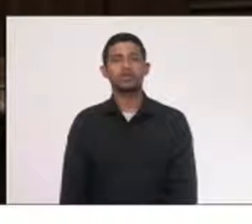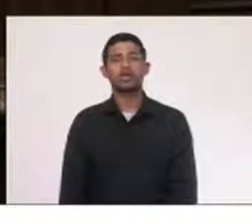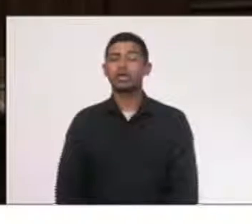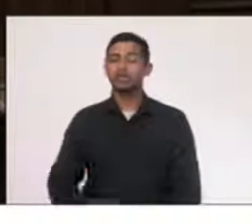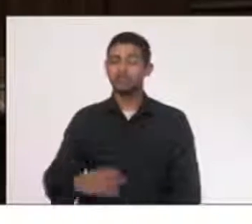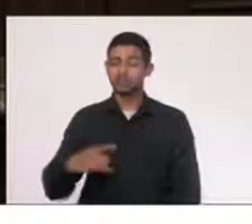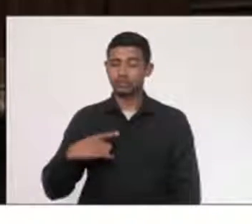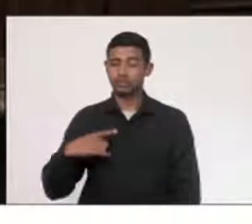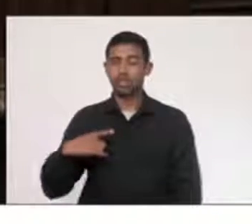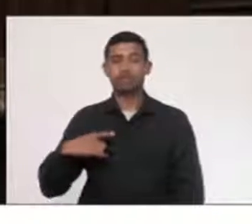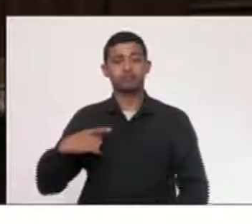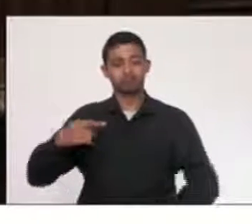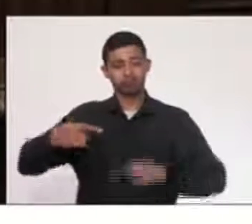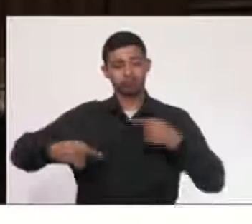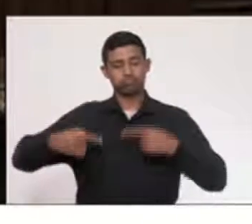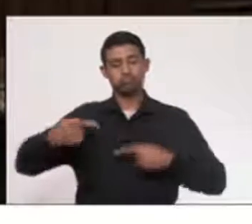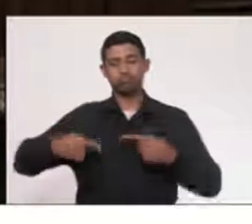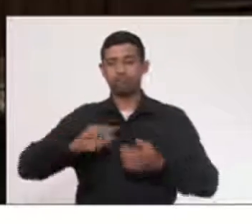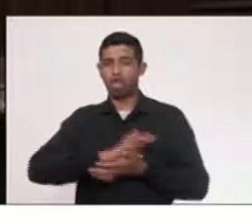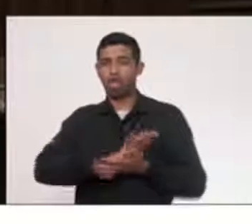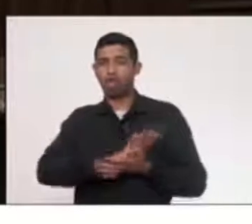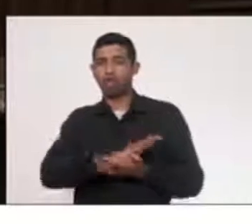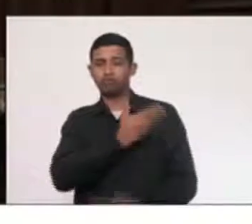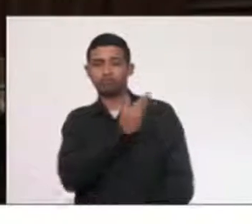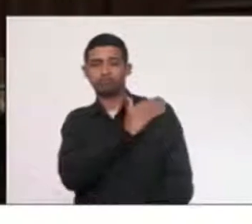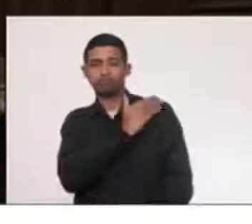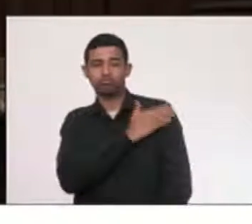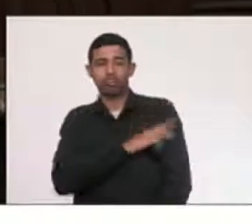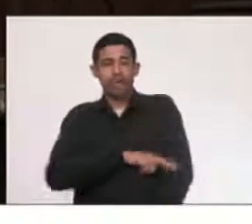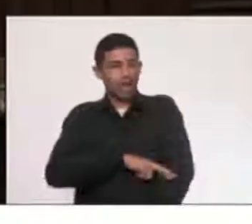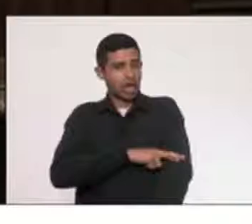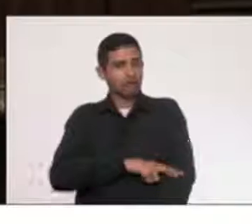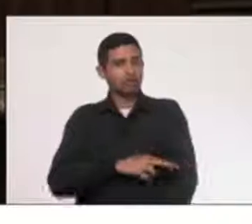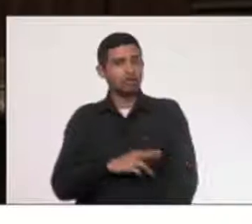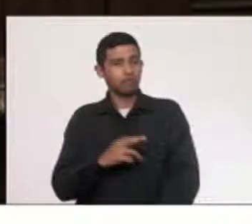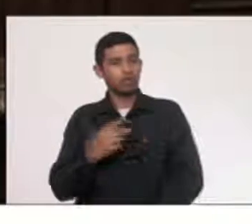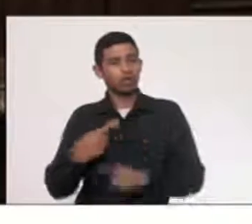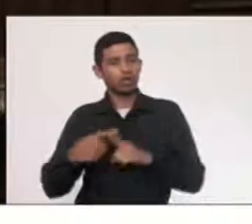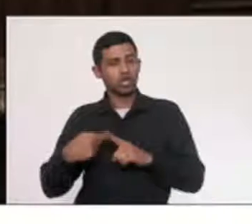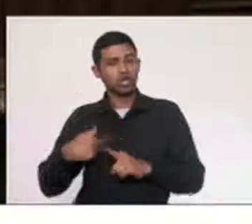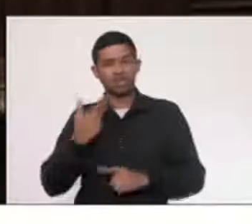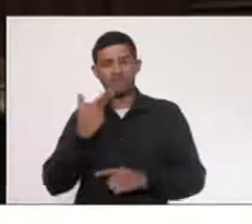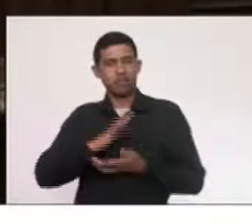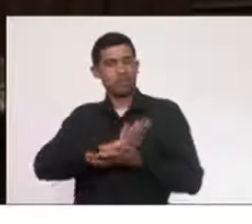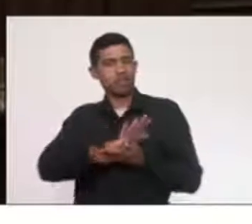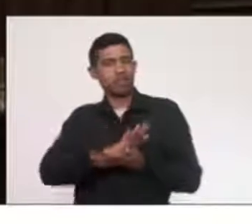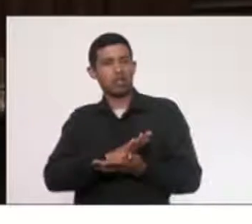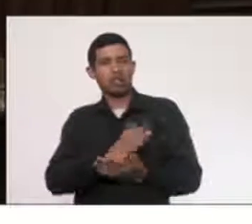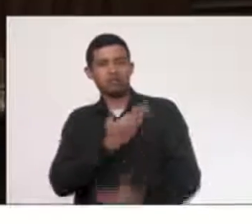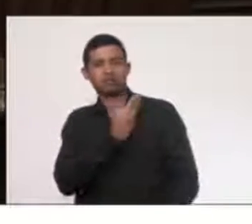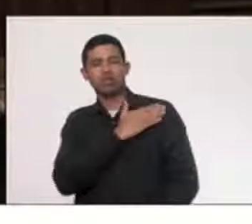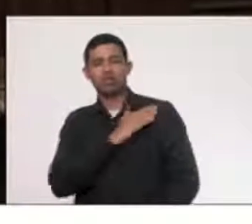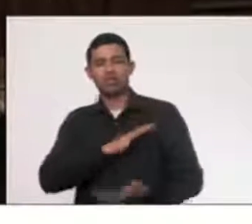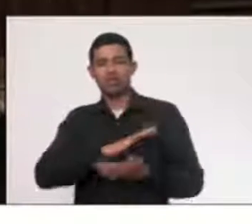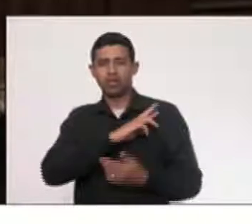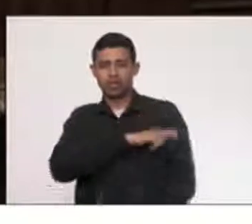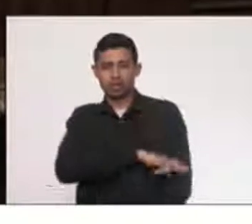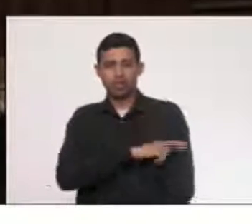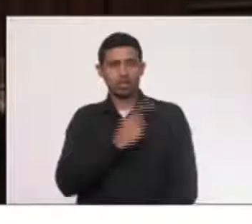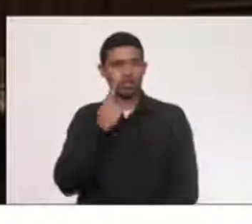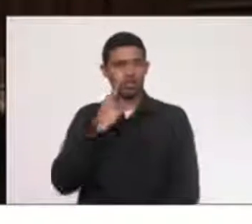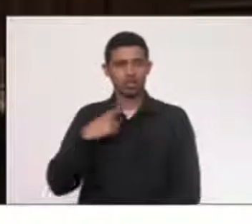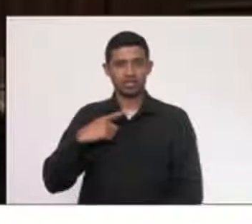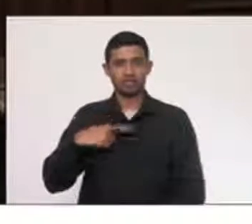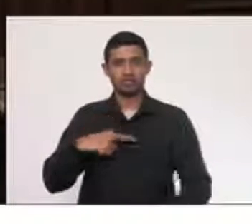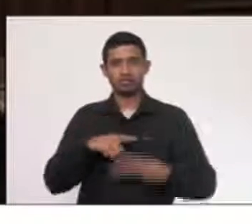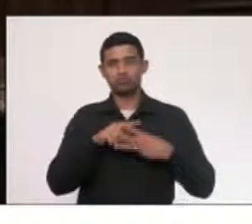racista, e eu digo porque falo uma política racista, que que se alinha nas 3